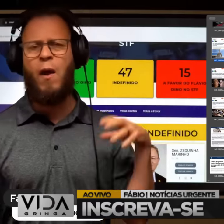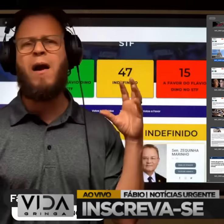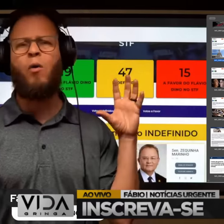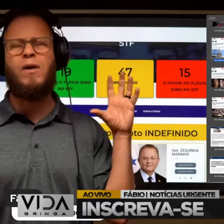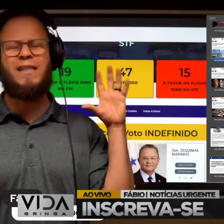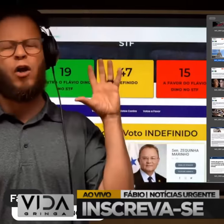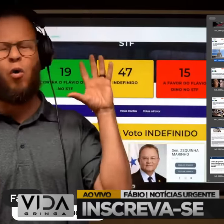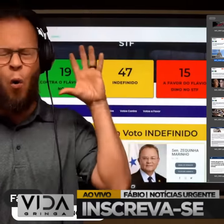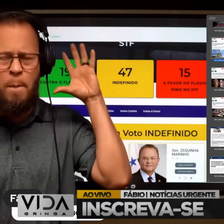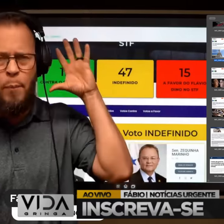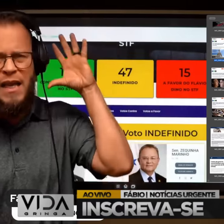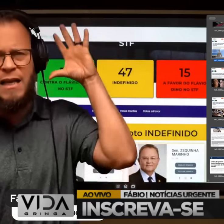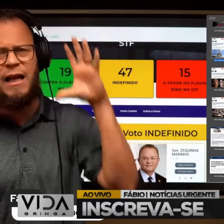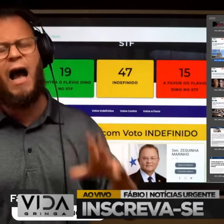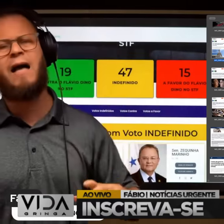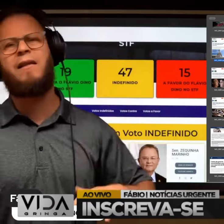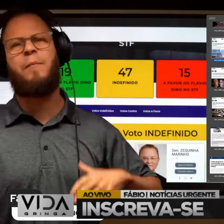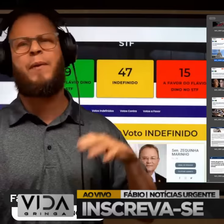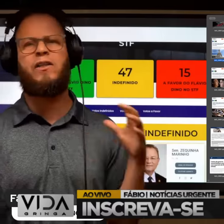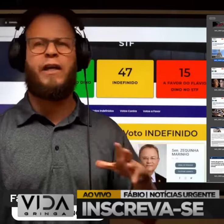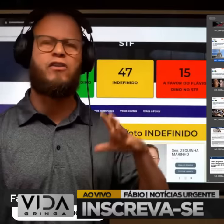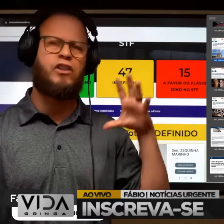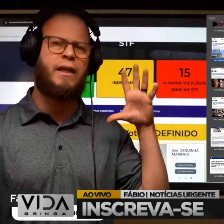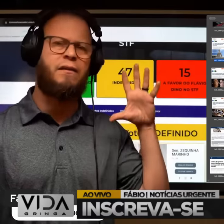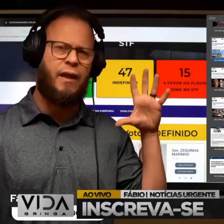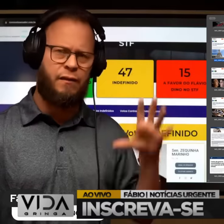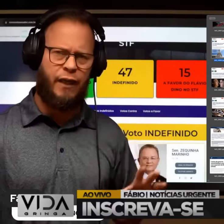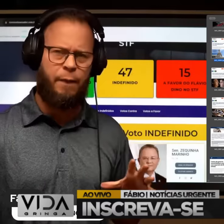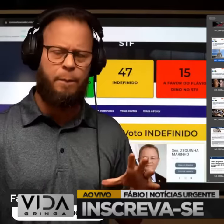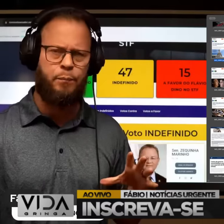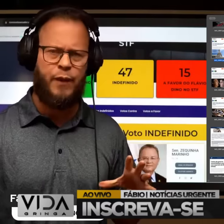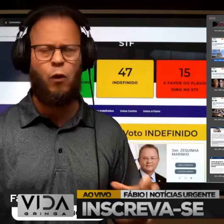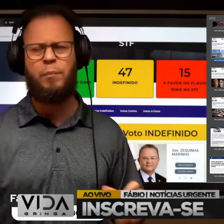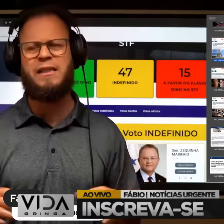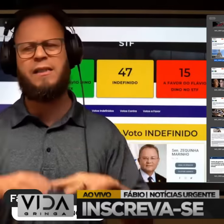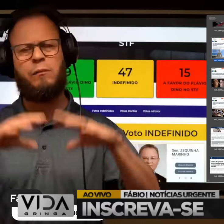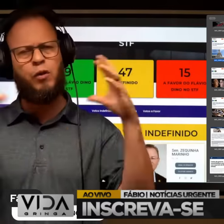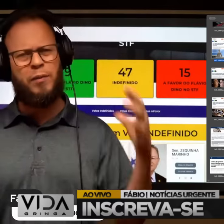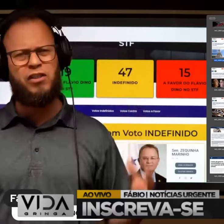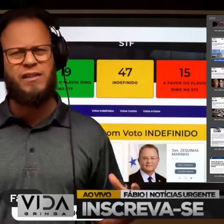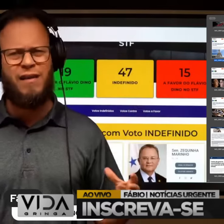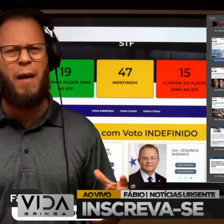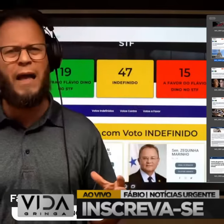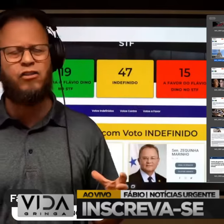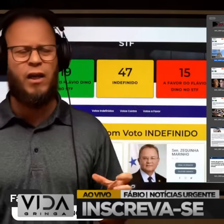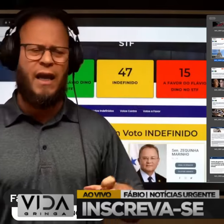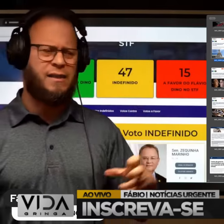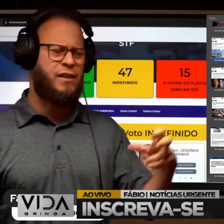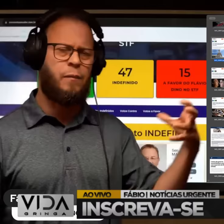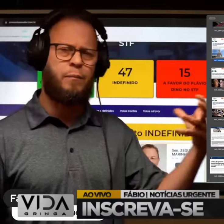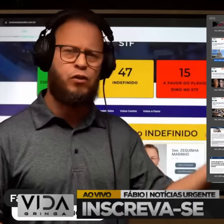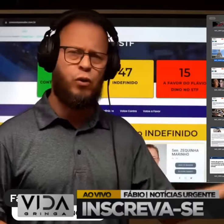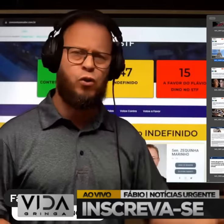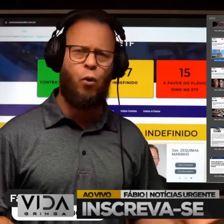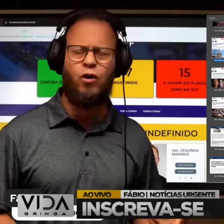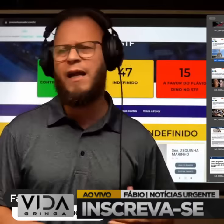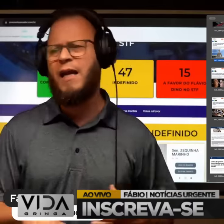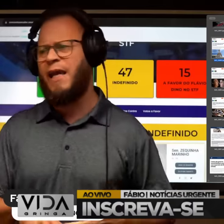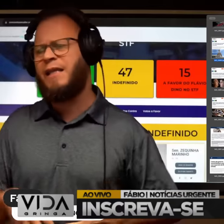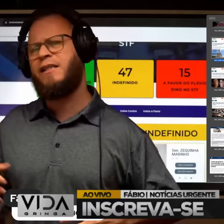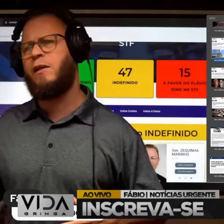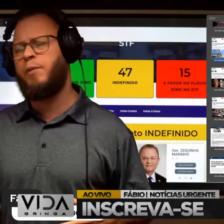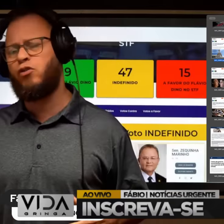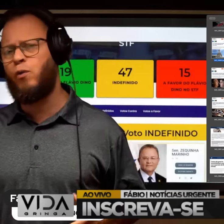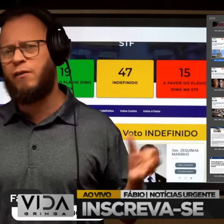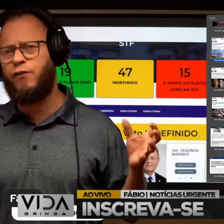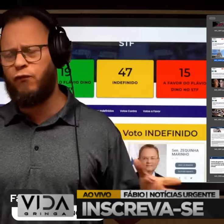é uma coisa complicada para a gente entender. Então precisamos pesquisar mais. Existem pessoas contra,